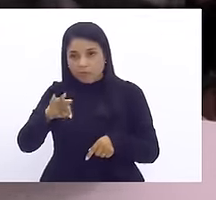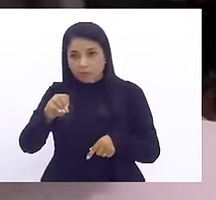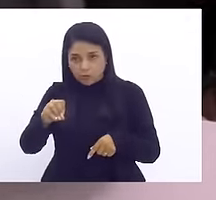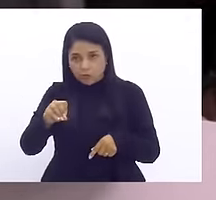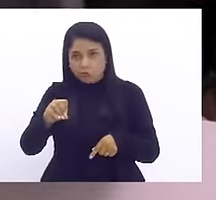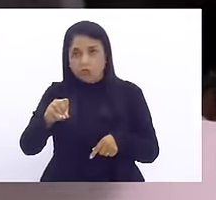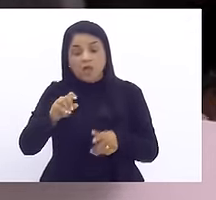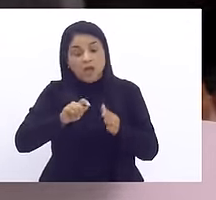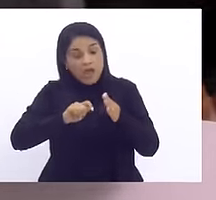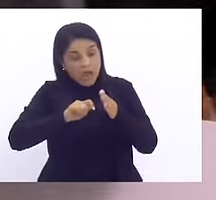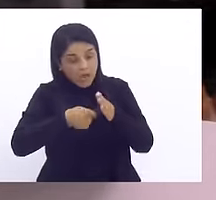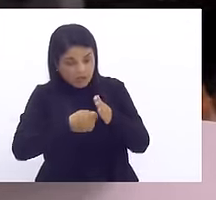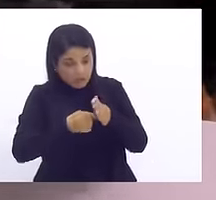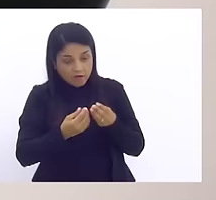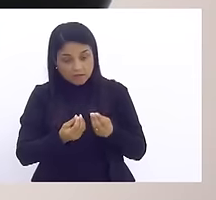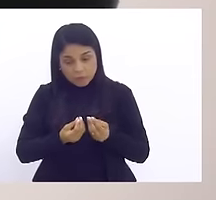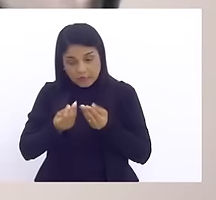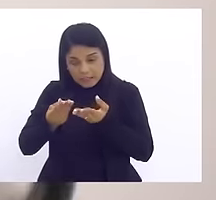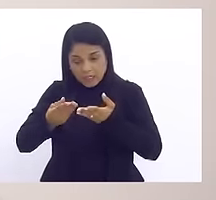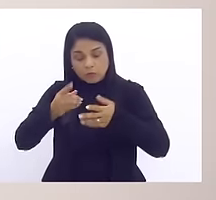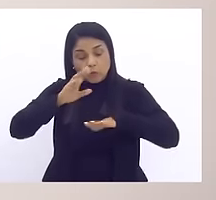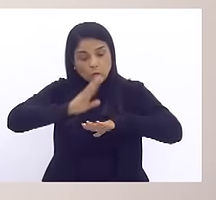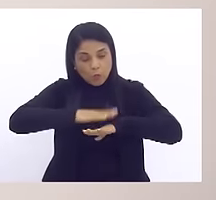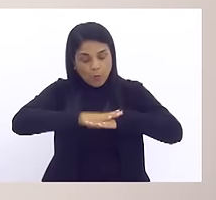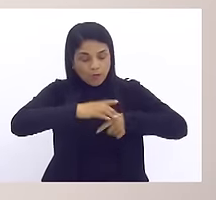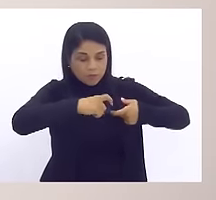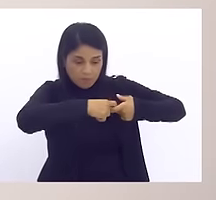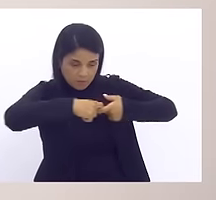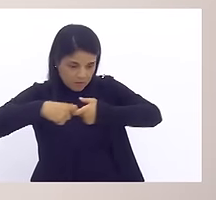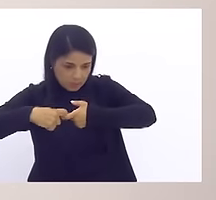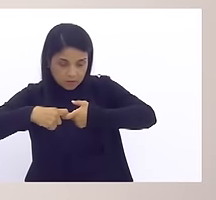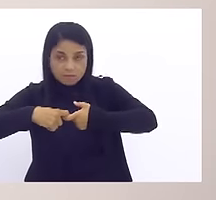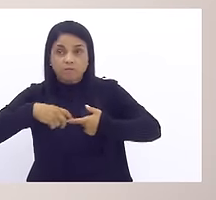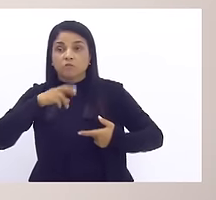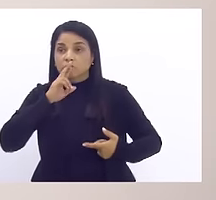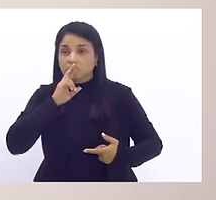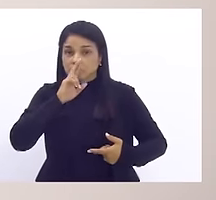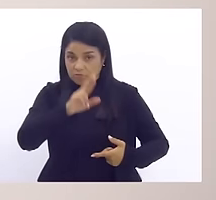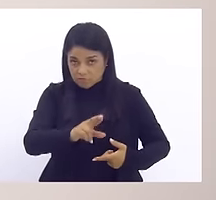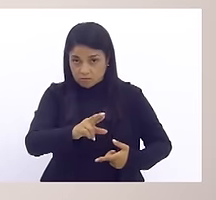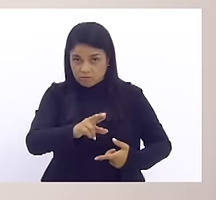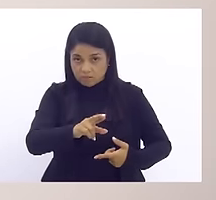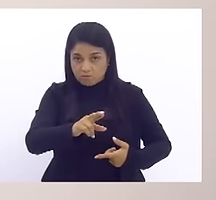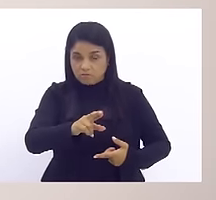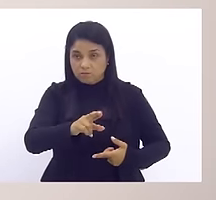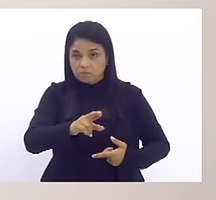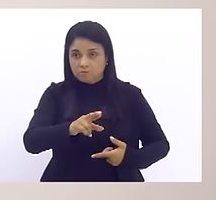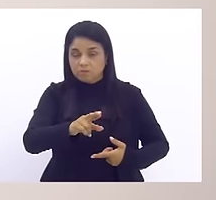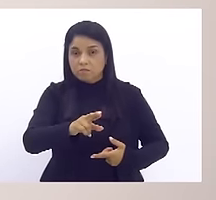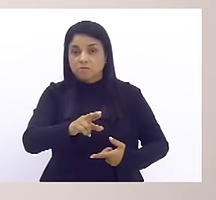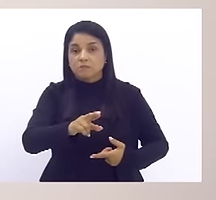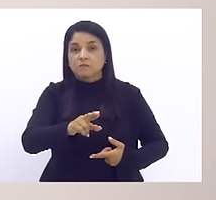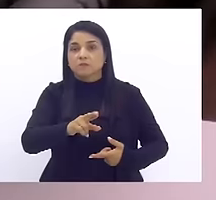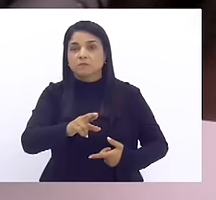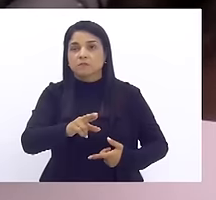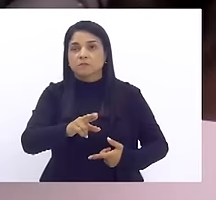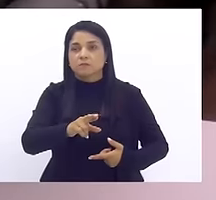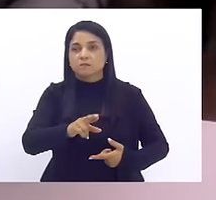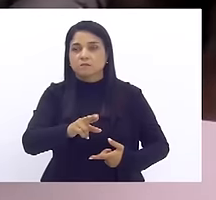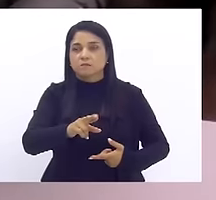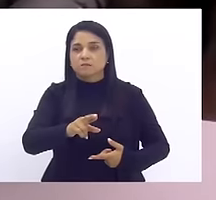a chave são entregues no momento da apreensão eu posso responder determina determina que pega